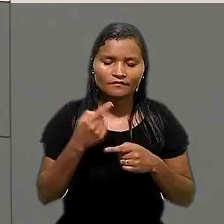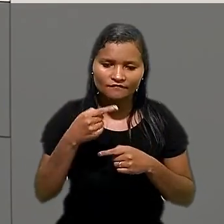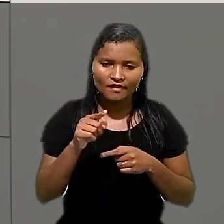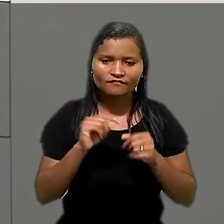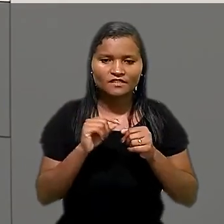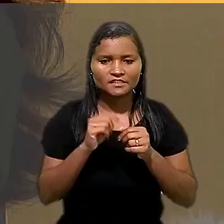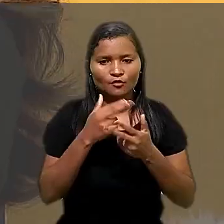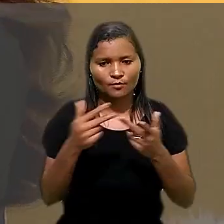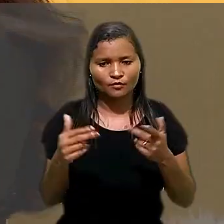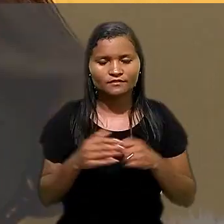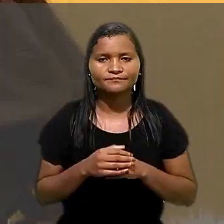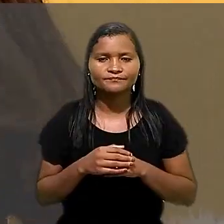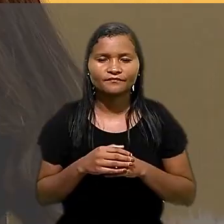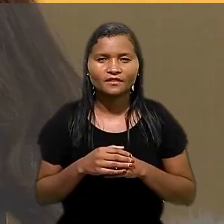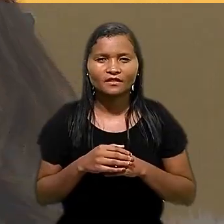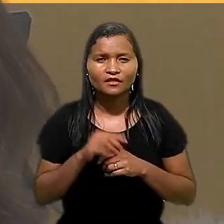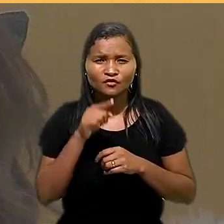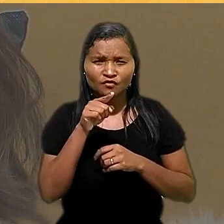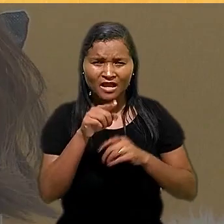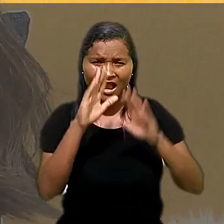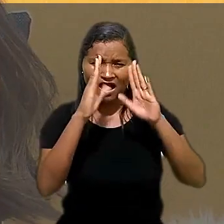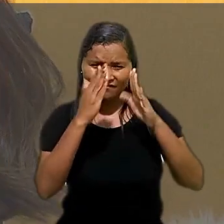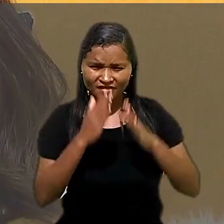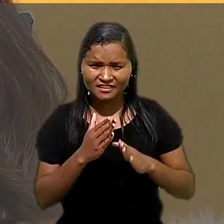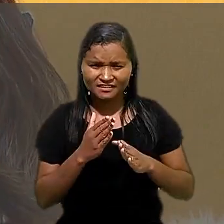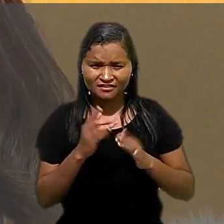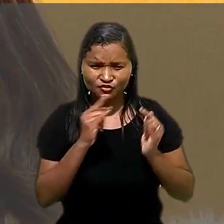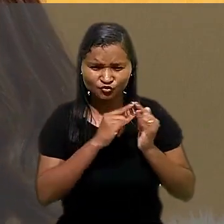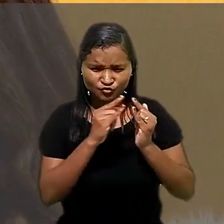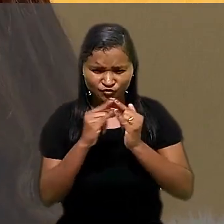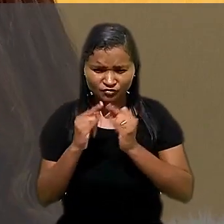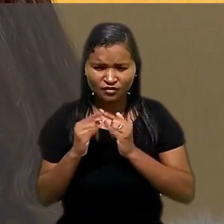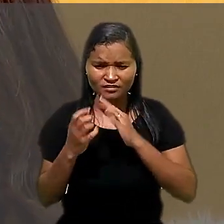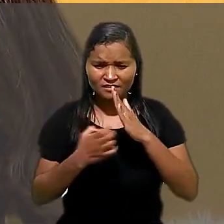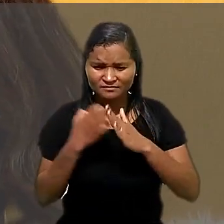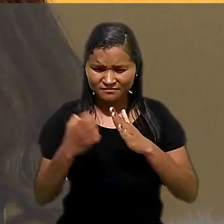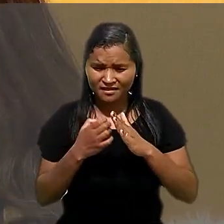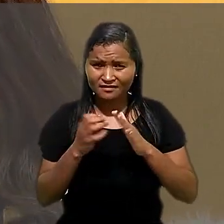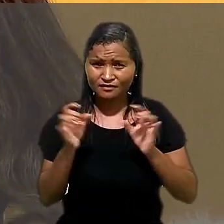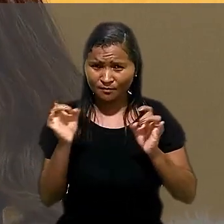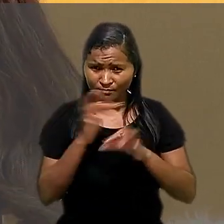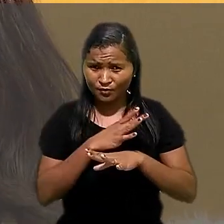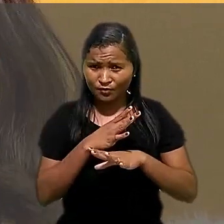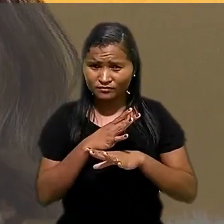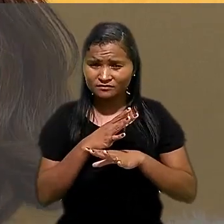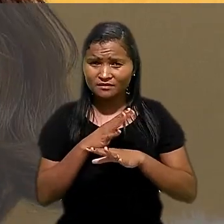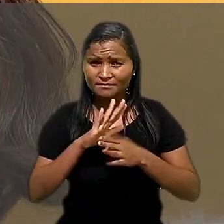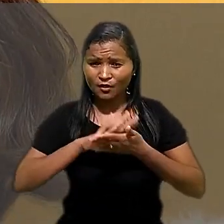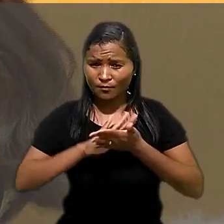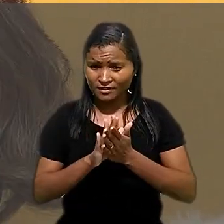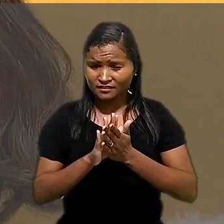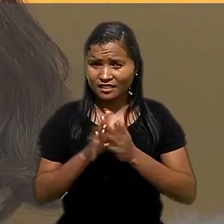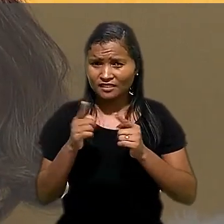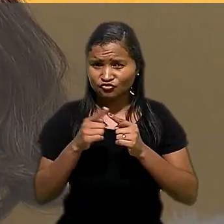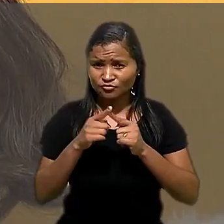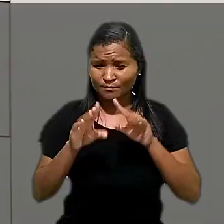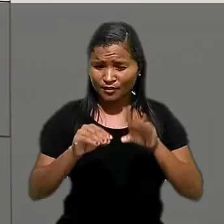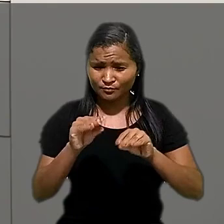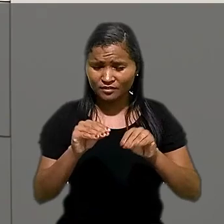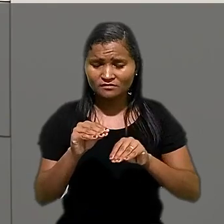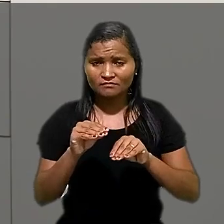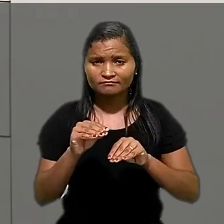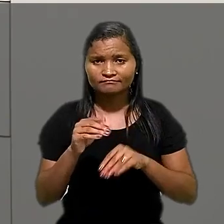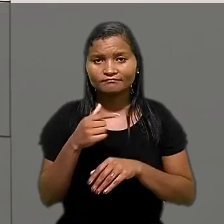fazer alguma coisa você avalia que as instituições e as empresas estão Preparadas para combater esse tipo de manipulação no trabalho